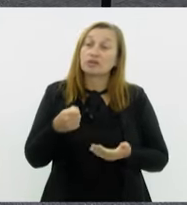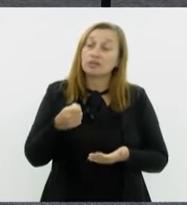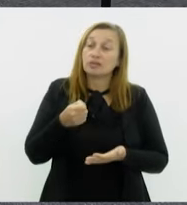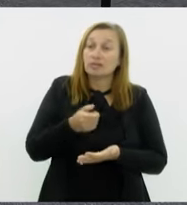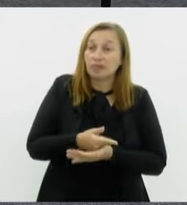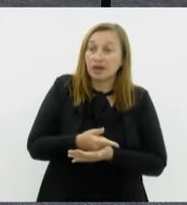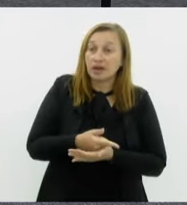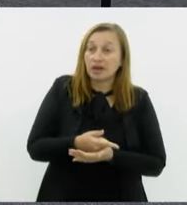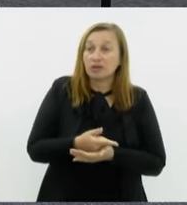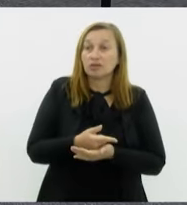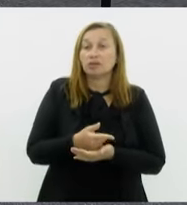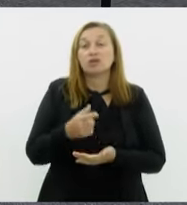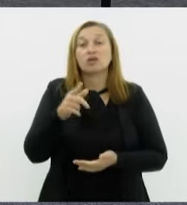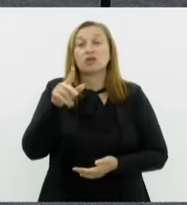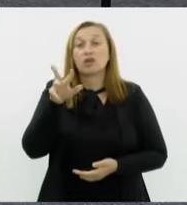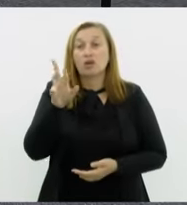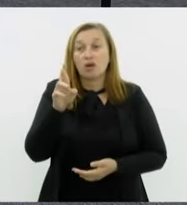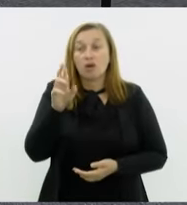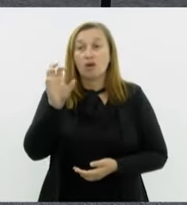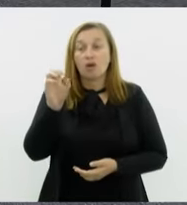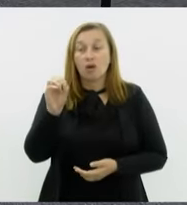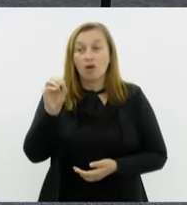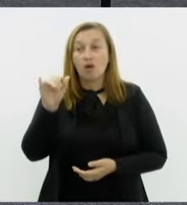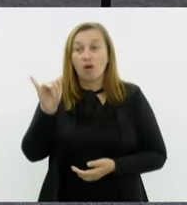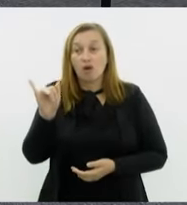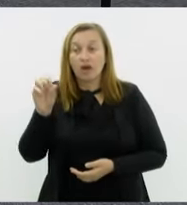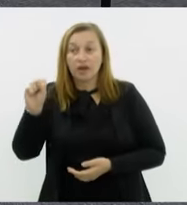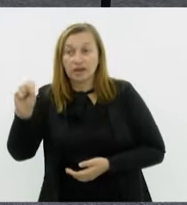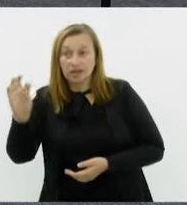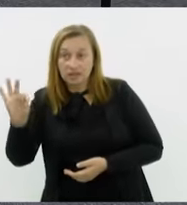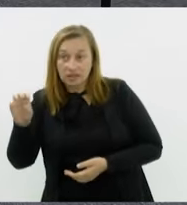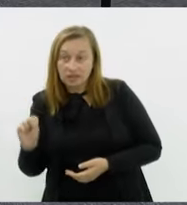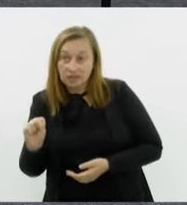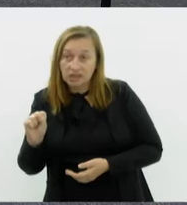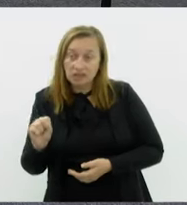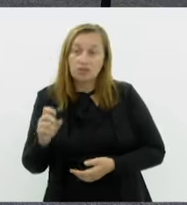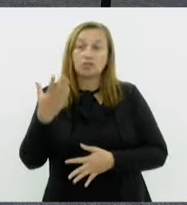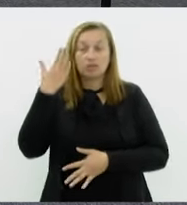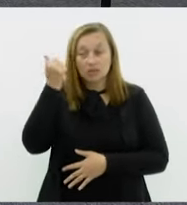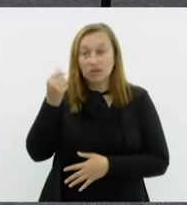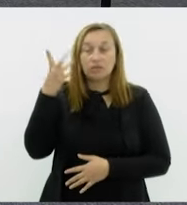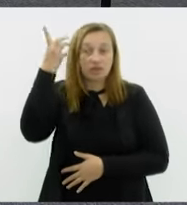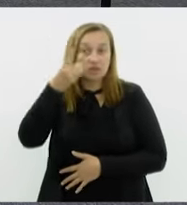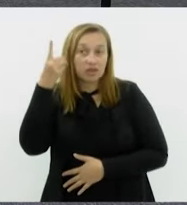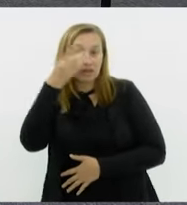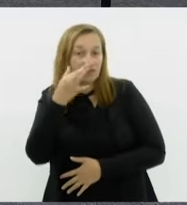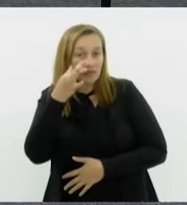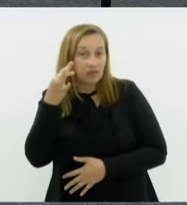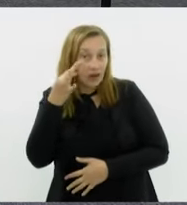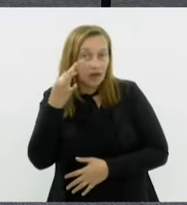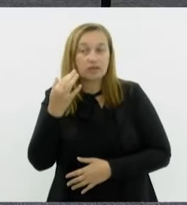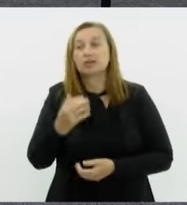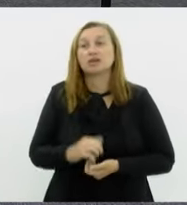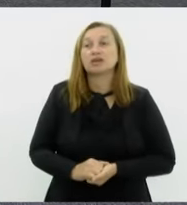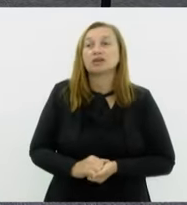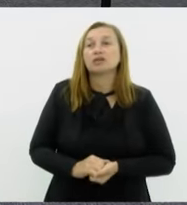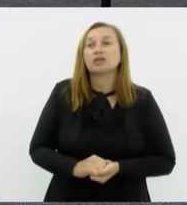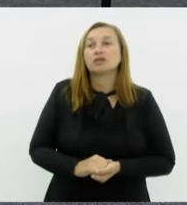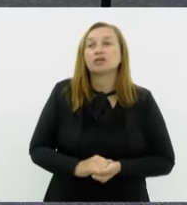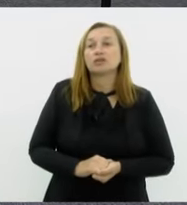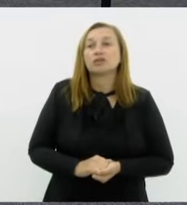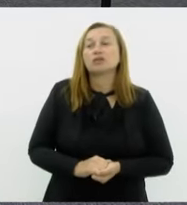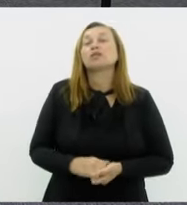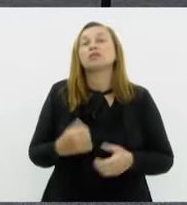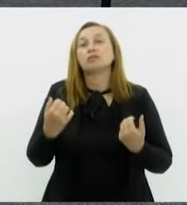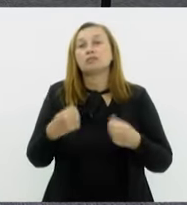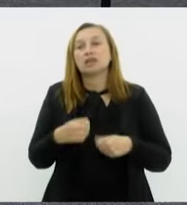ROET Participação Especial, como bem sabe o deputado Flávio Serafini, e se não fosse suficiente, tem